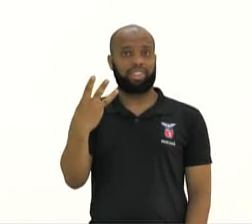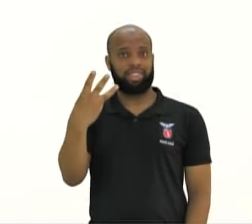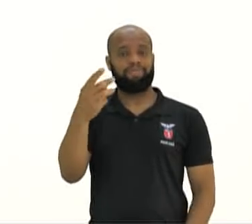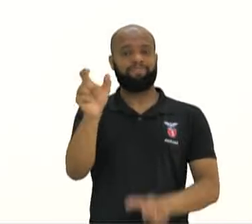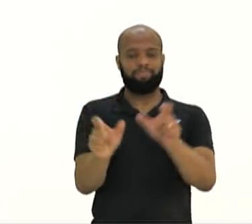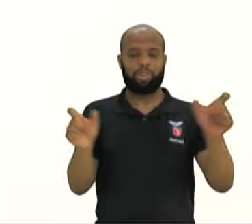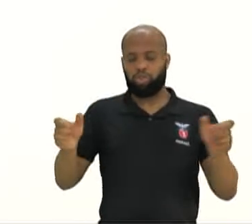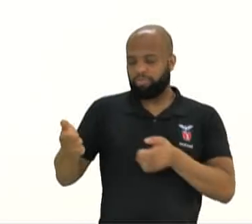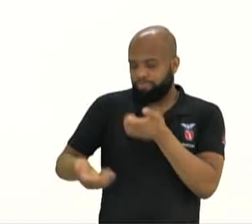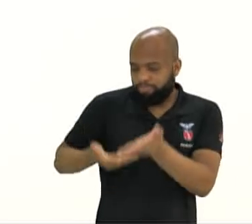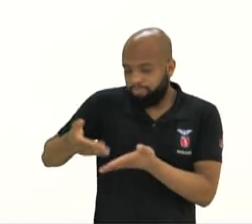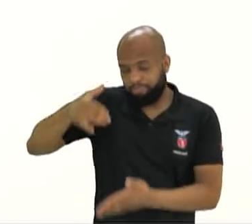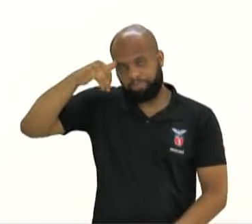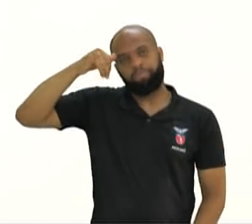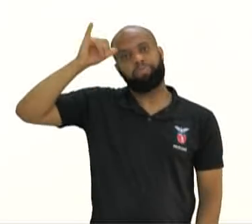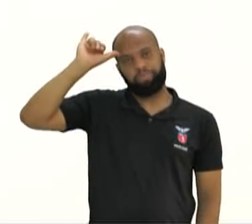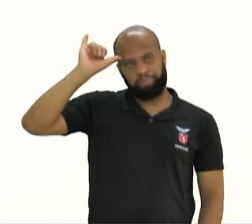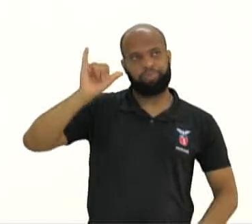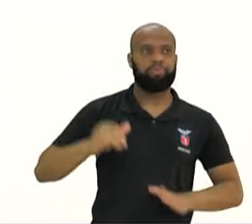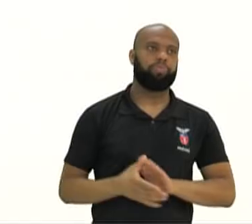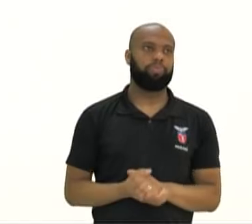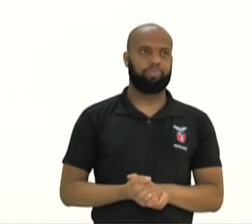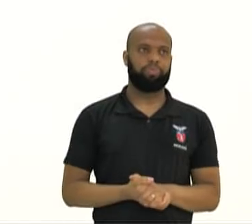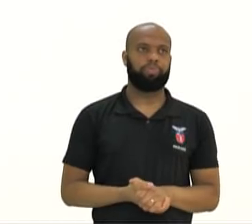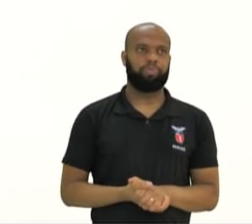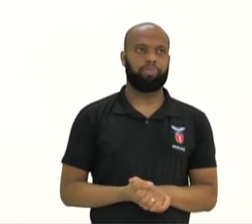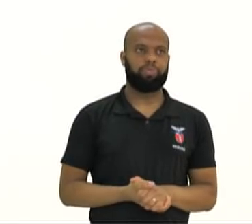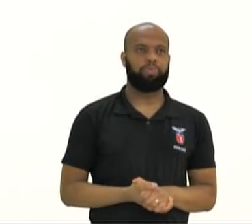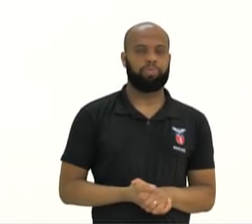41.973 produtores pecuaristas.